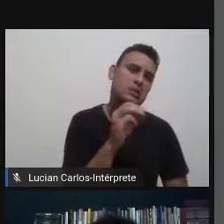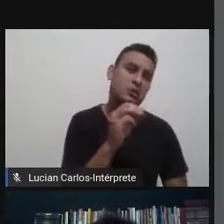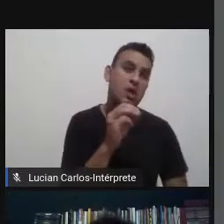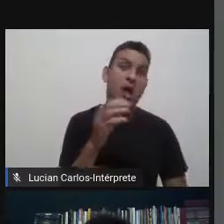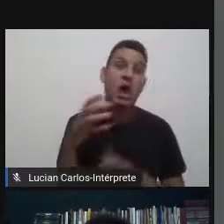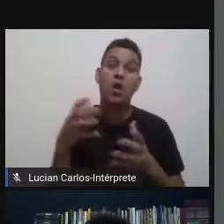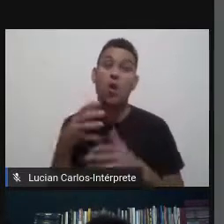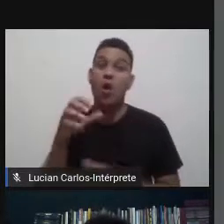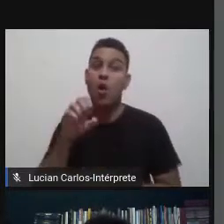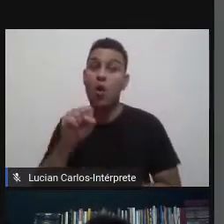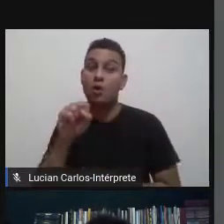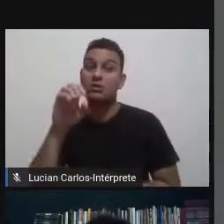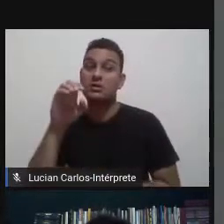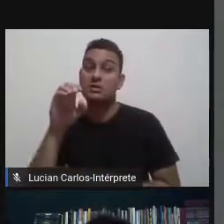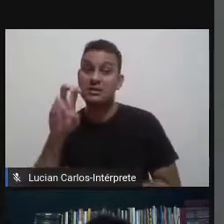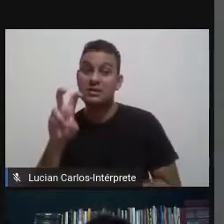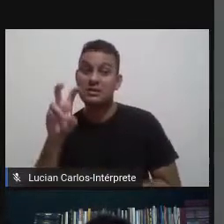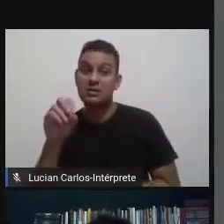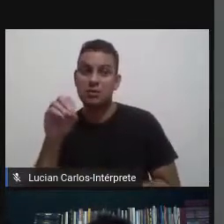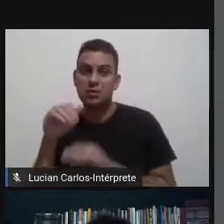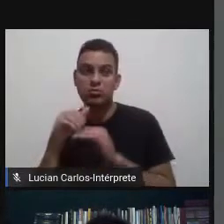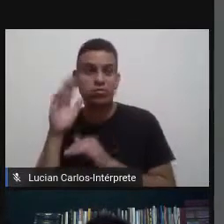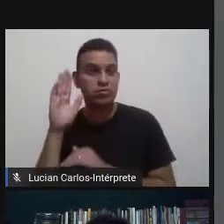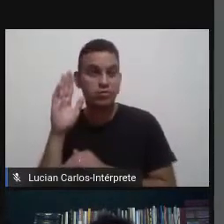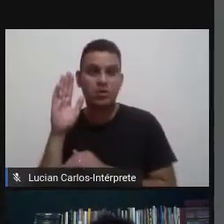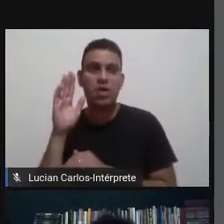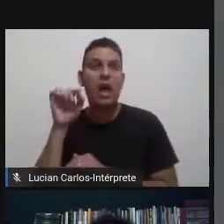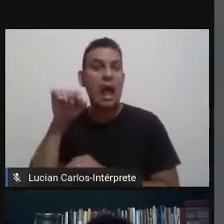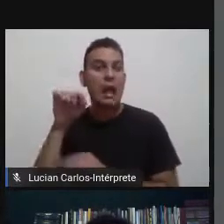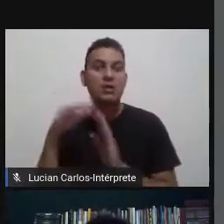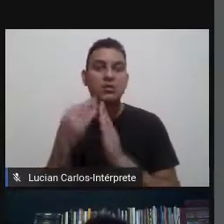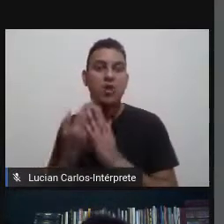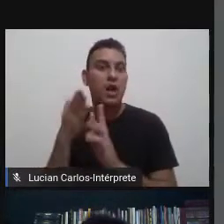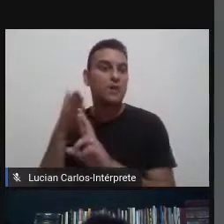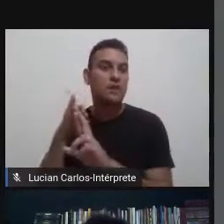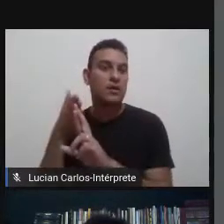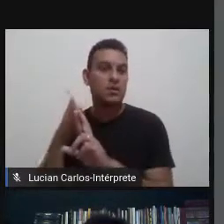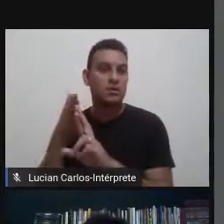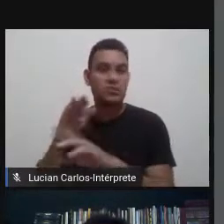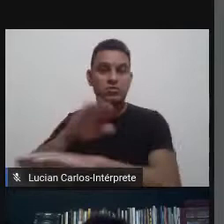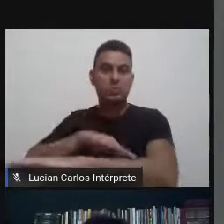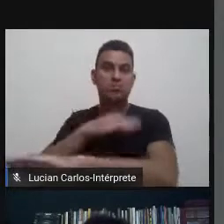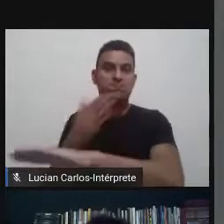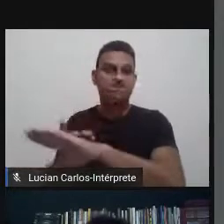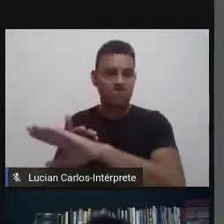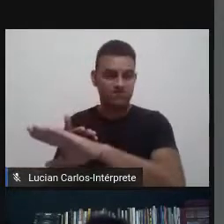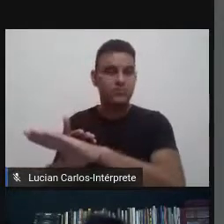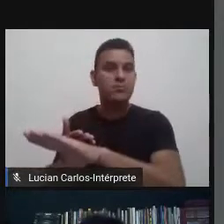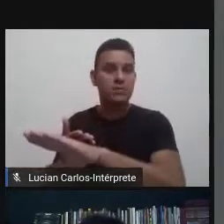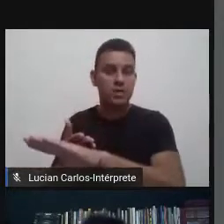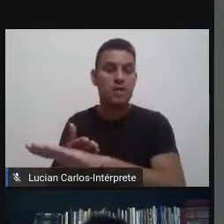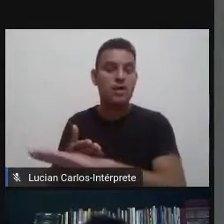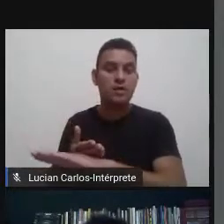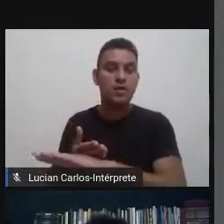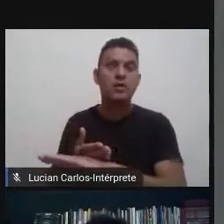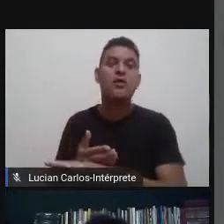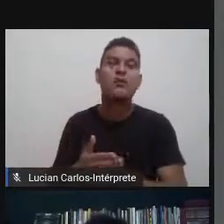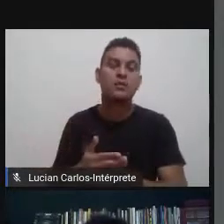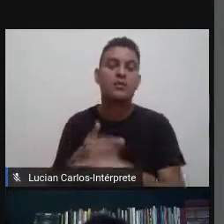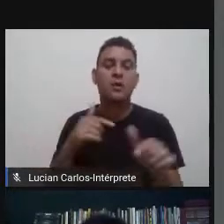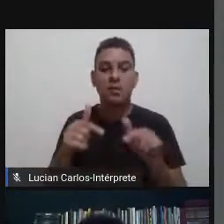mais de 850, né? Viramos a escola referência para a escola de tempo integral, trabalhamos com tempo